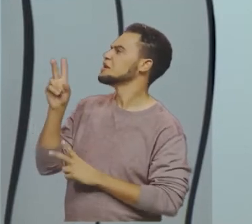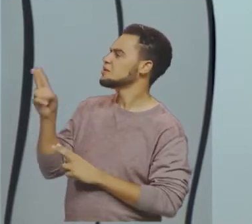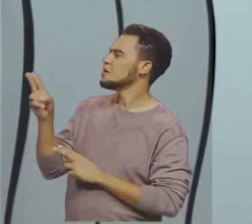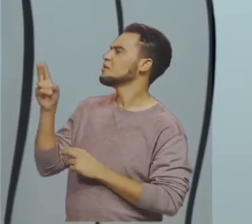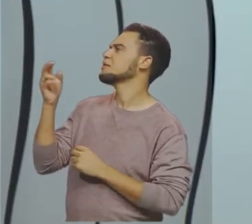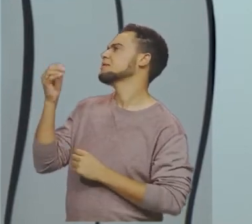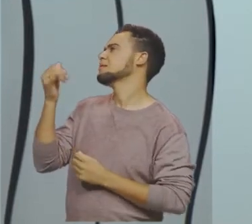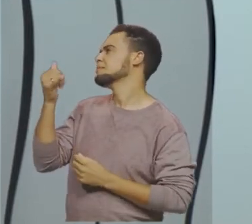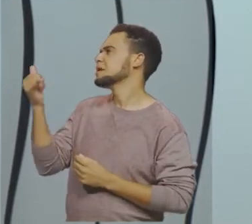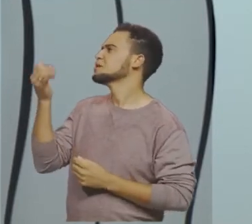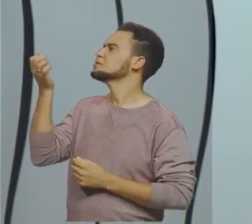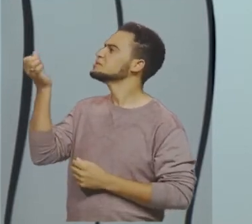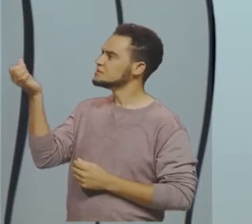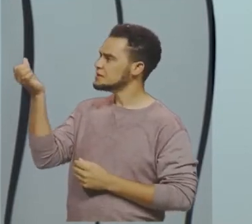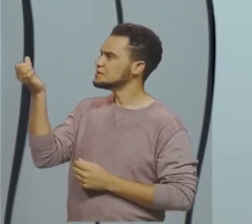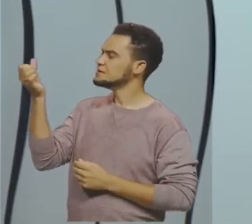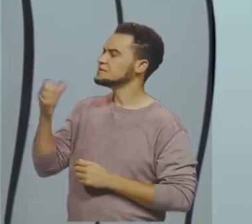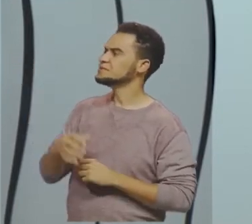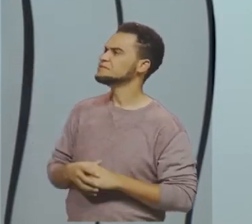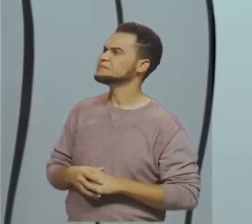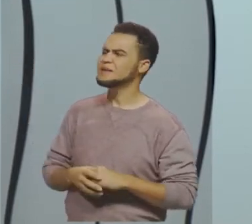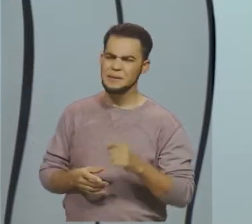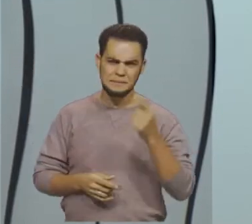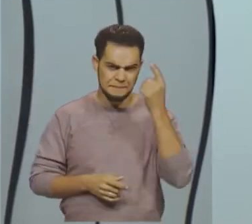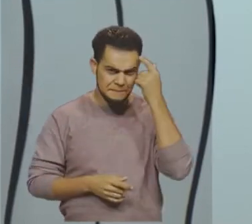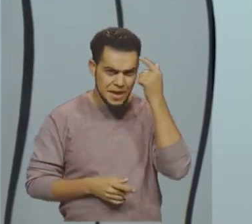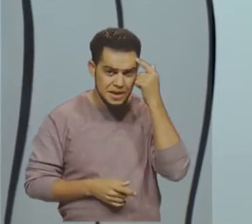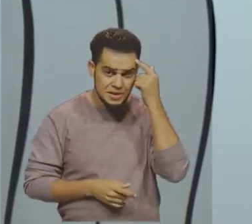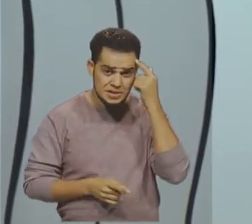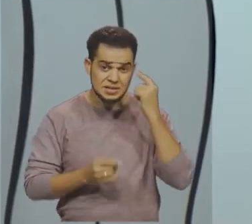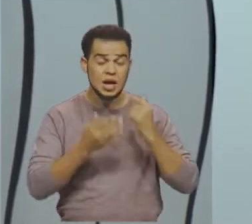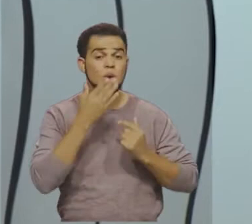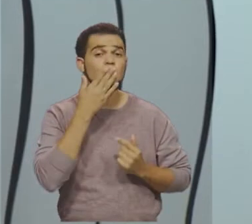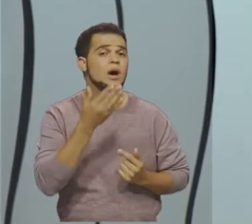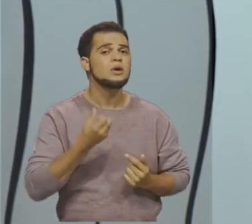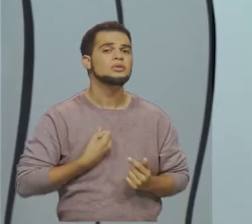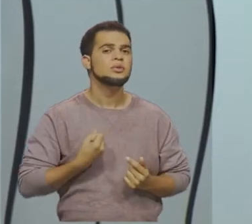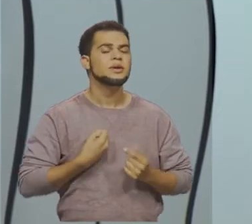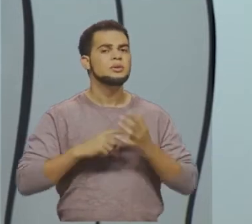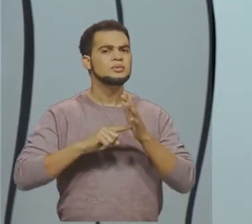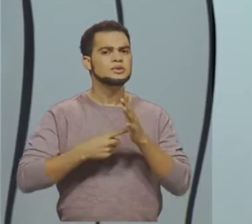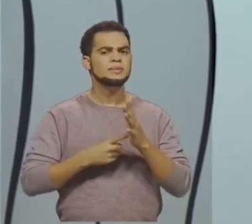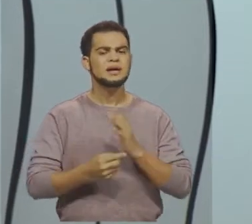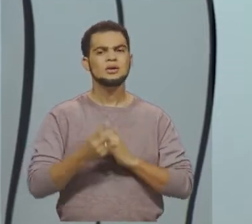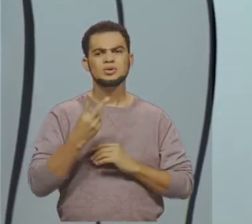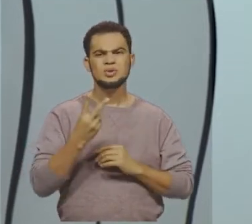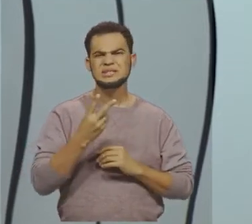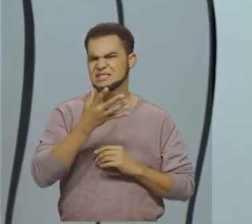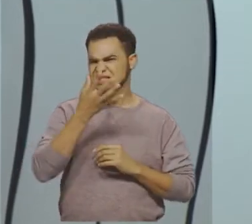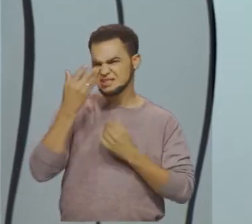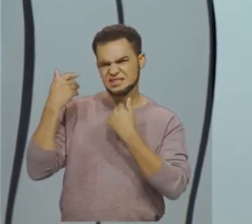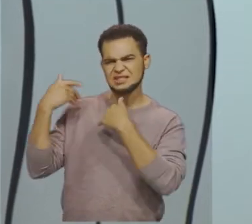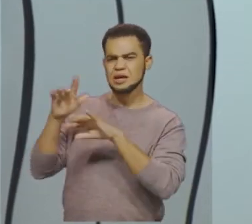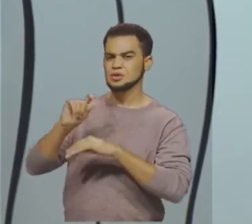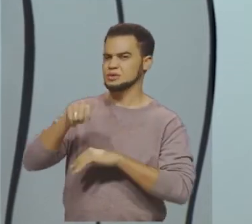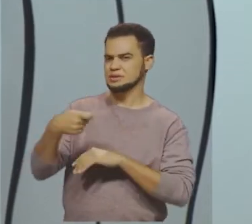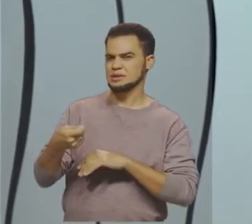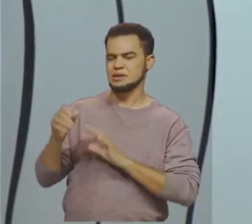menos 6. Pensa comigo. Que número que eu multiplico com 2? Esquece o sinal, que dá